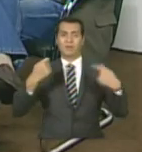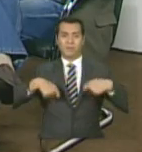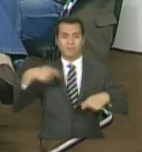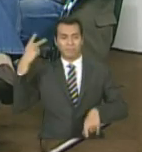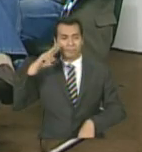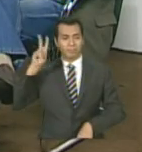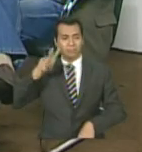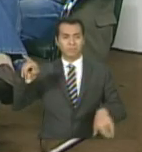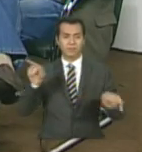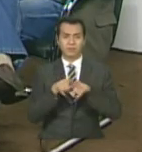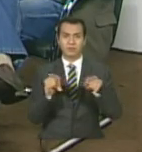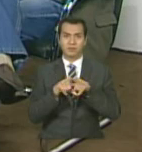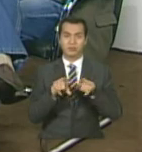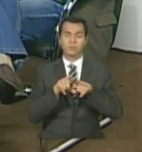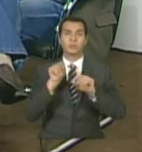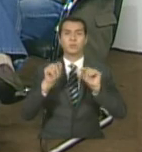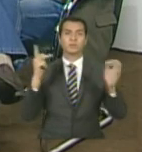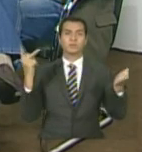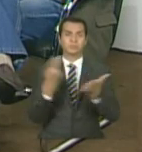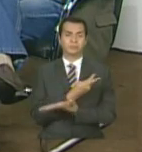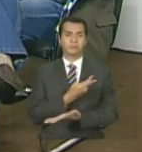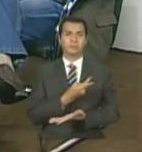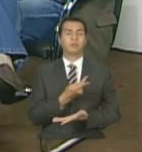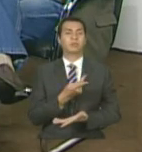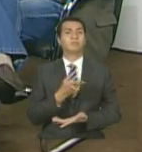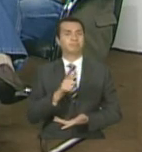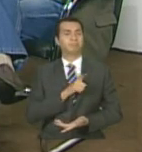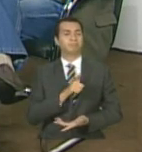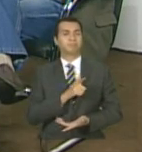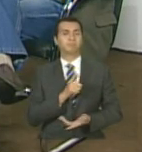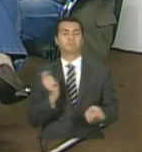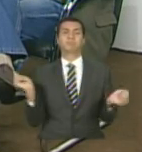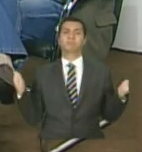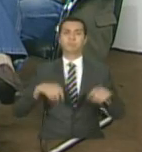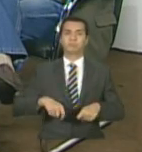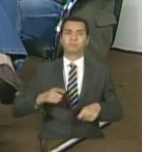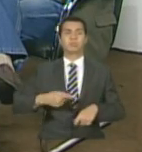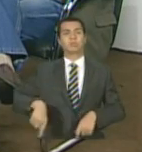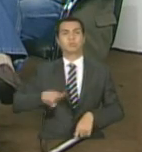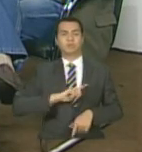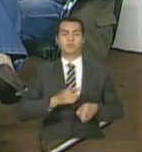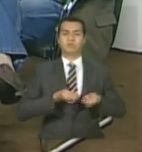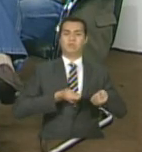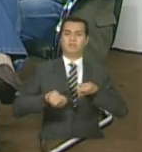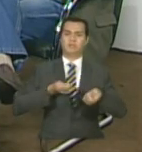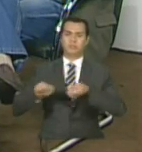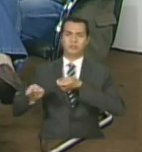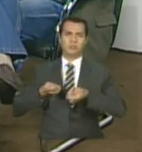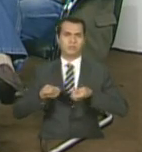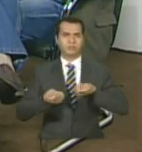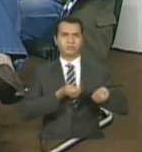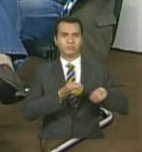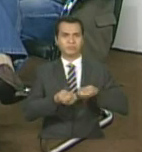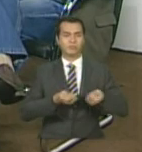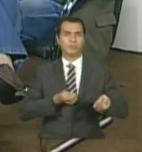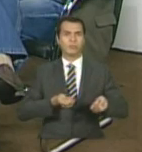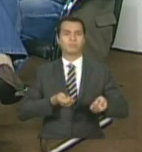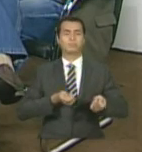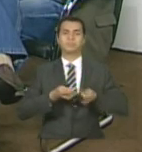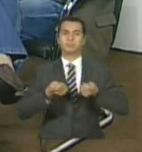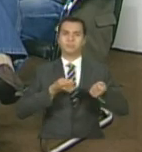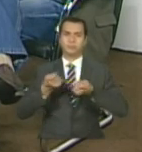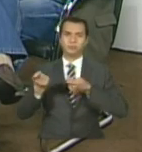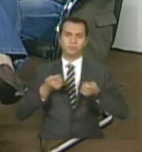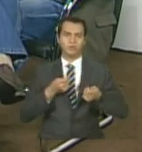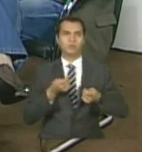um fato, um fenômeno que possibilitou, que conseguiu articular de uma maneira agora estruturada,